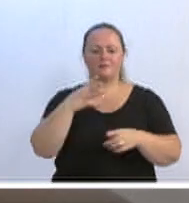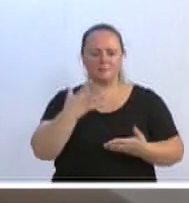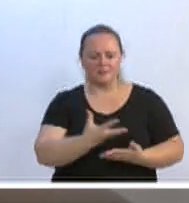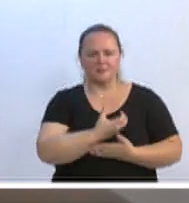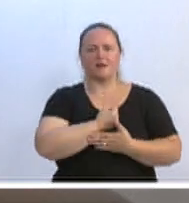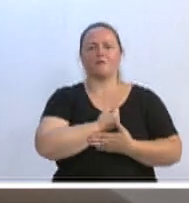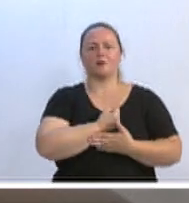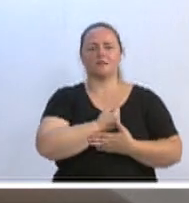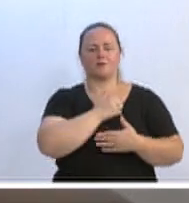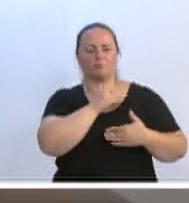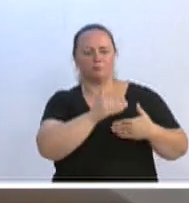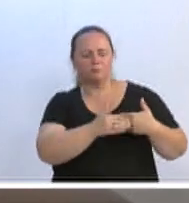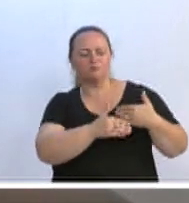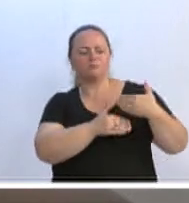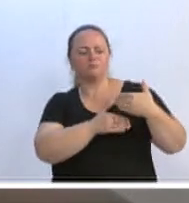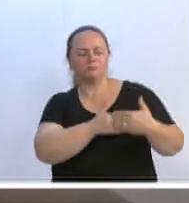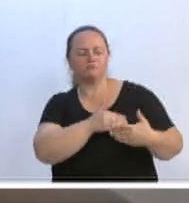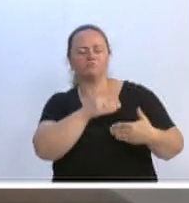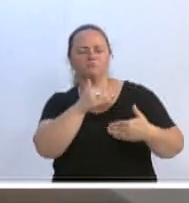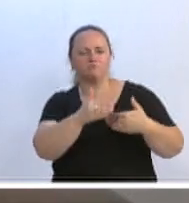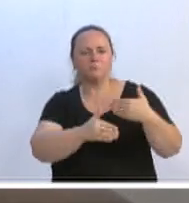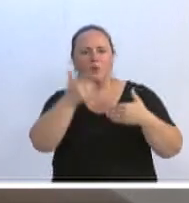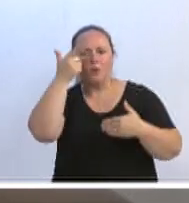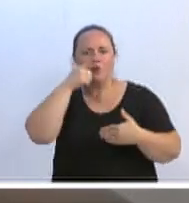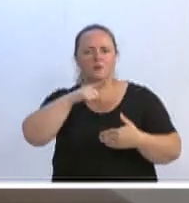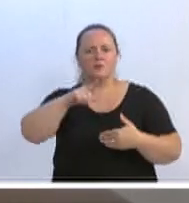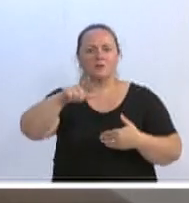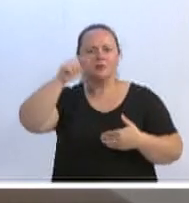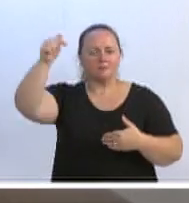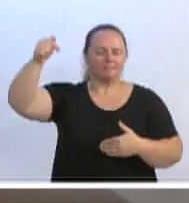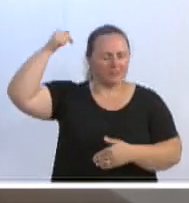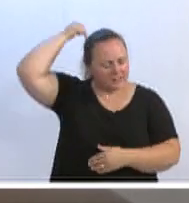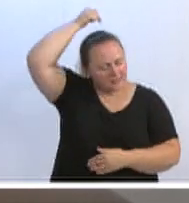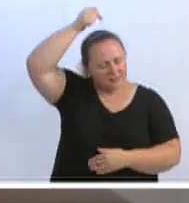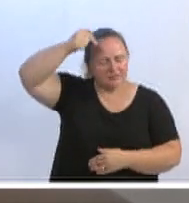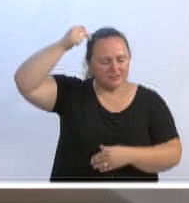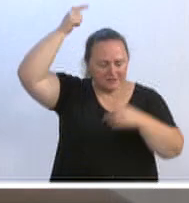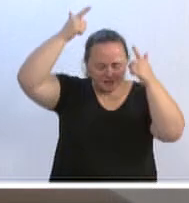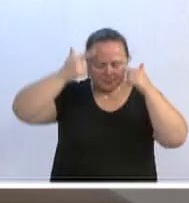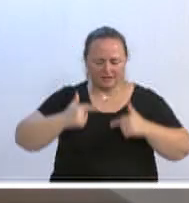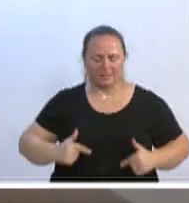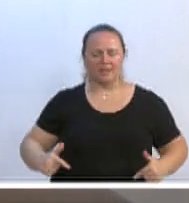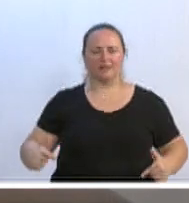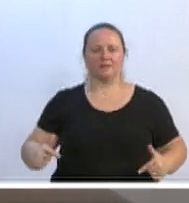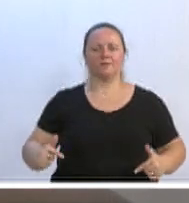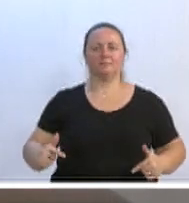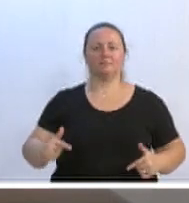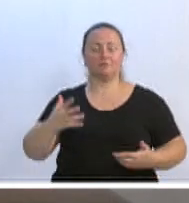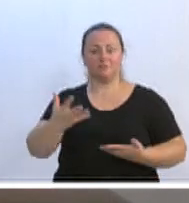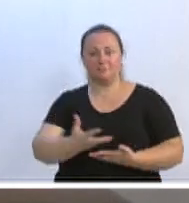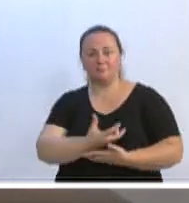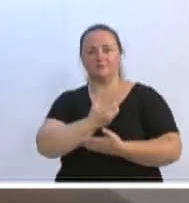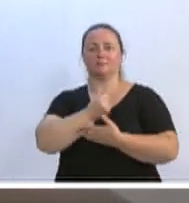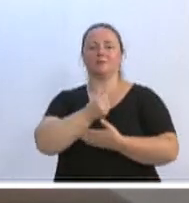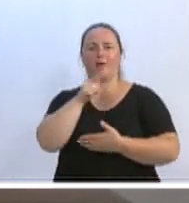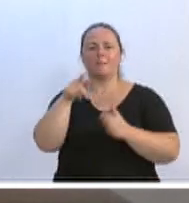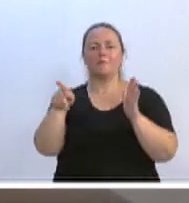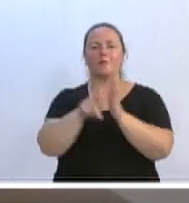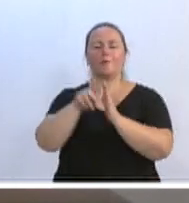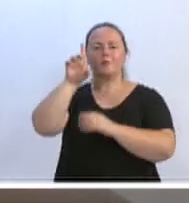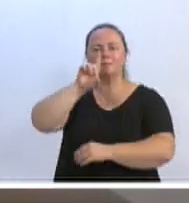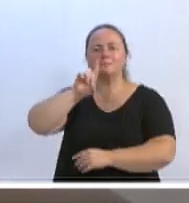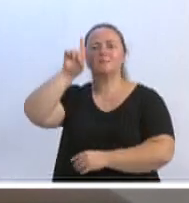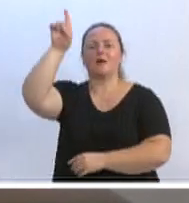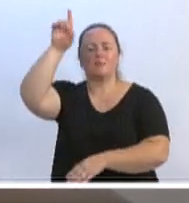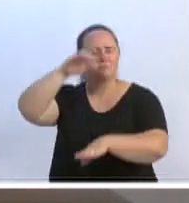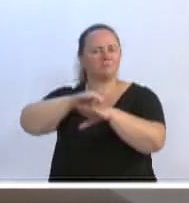O processo é em santificação. Salvação é um ato da soberania de Deus. A Bíblia diz